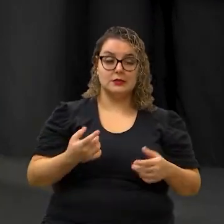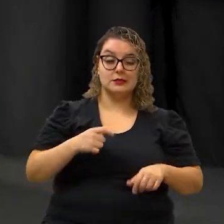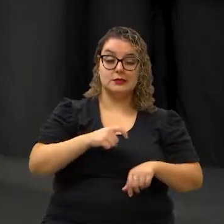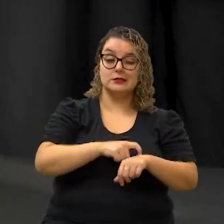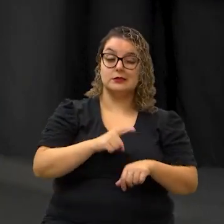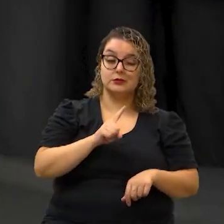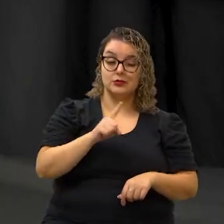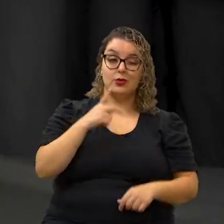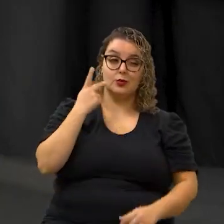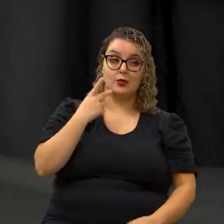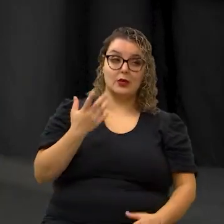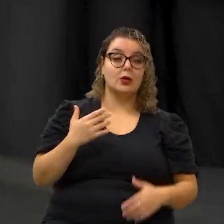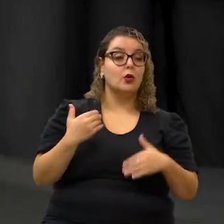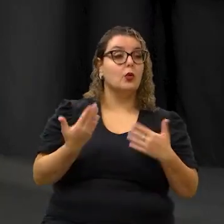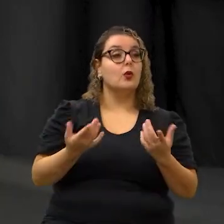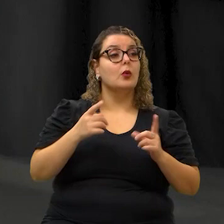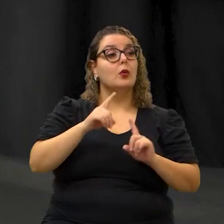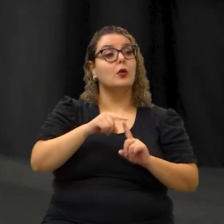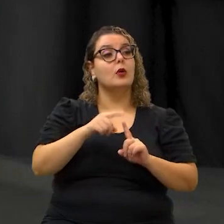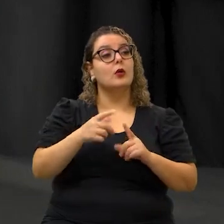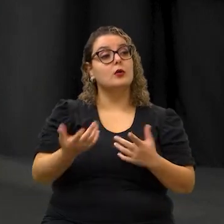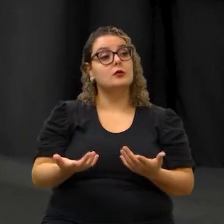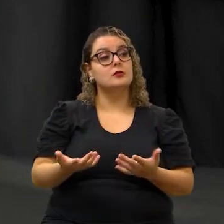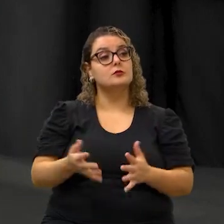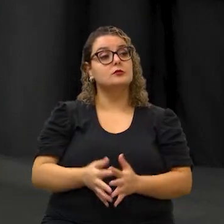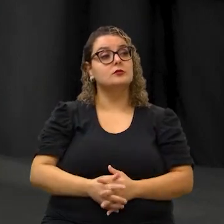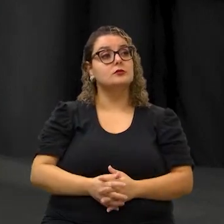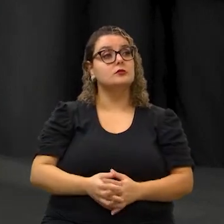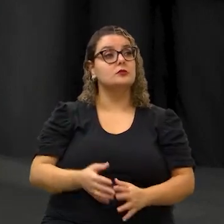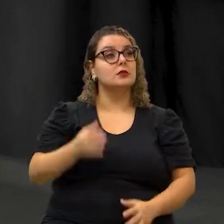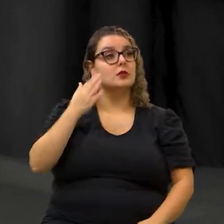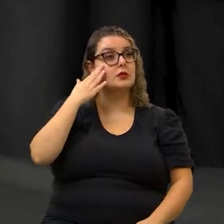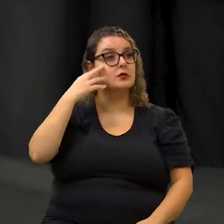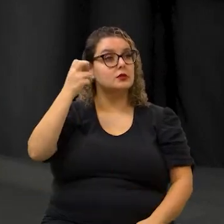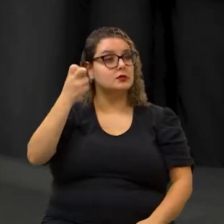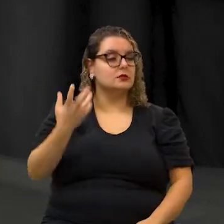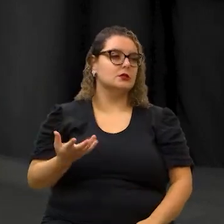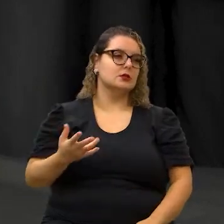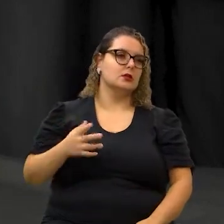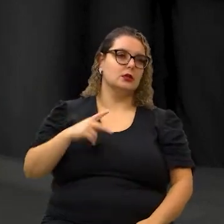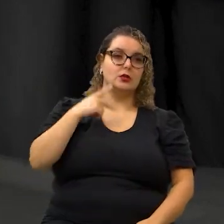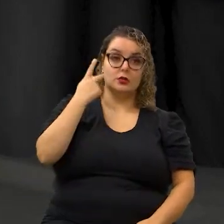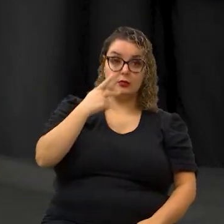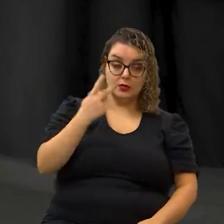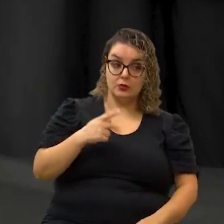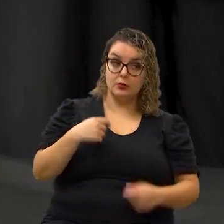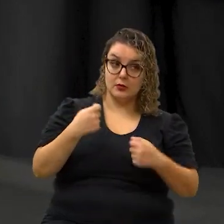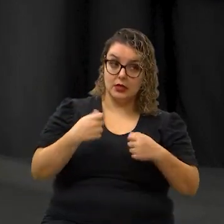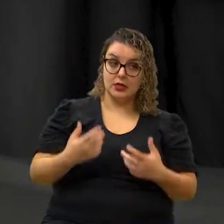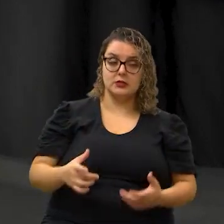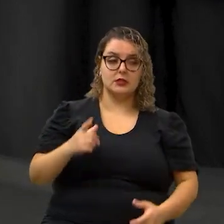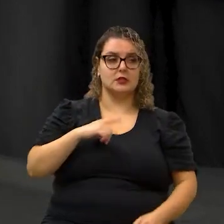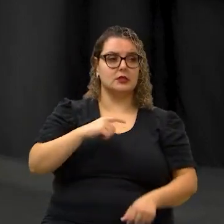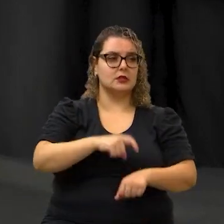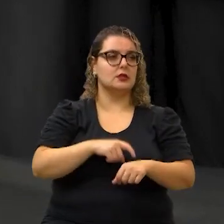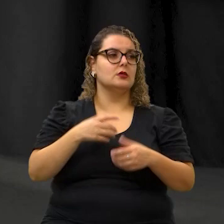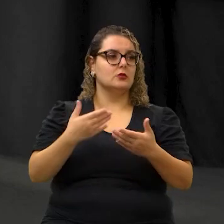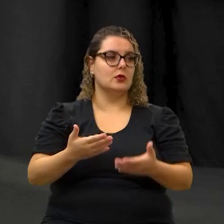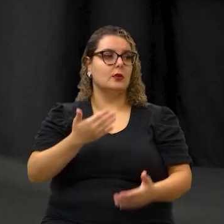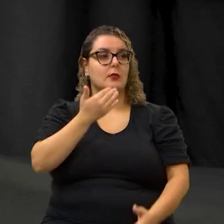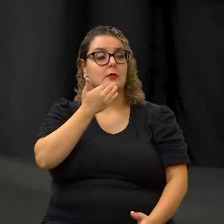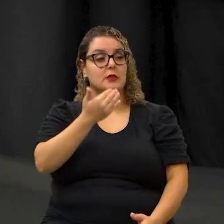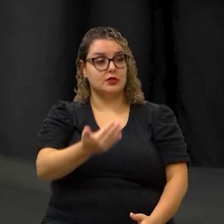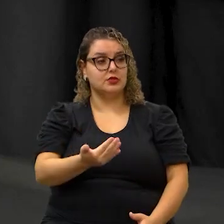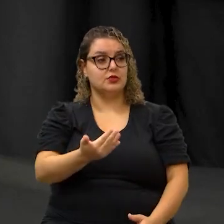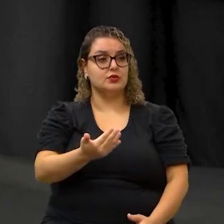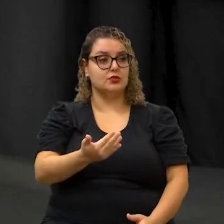organização não mereça, mas que aquele não é o momento político. Qual é o tipo de sabedoria que o político, que o parlamentar tem que